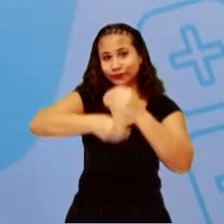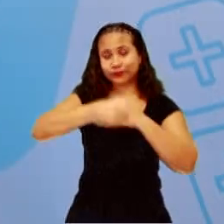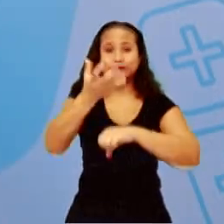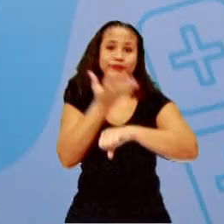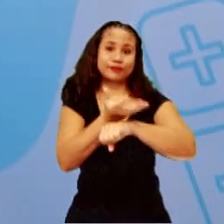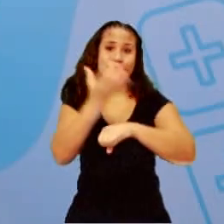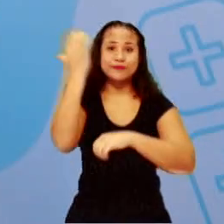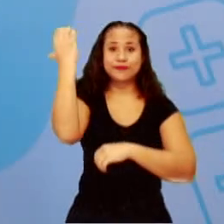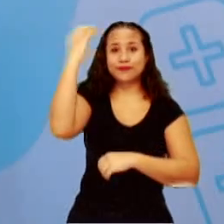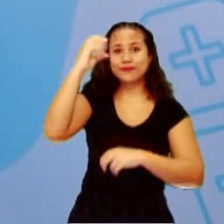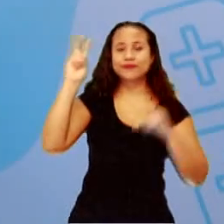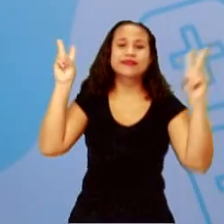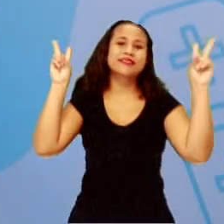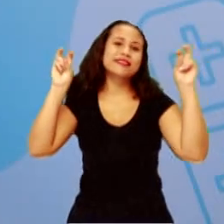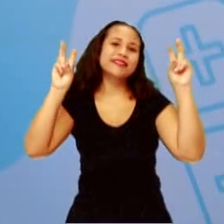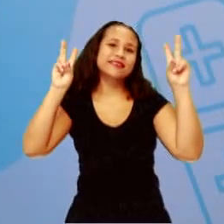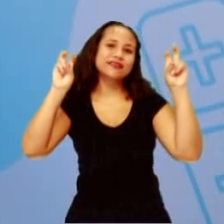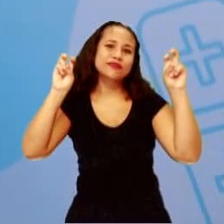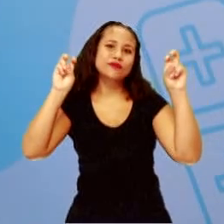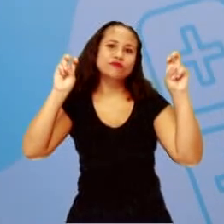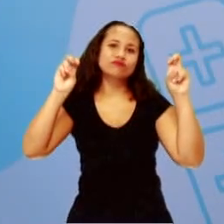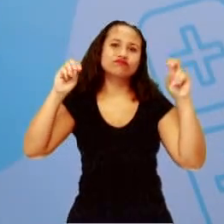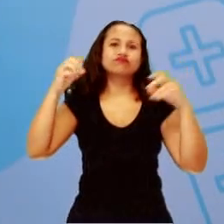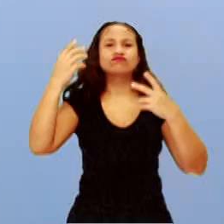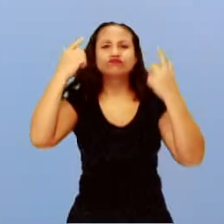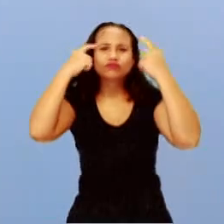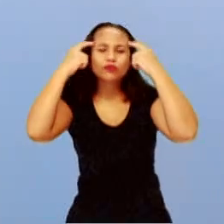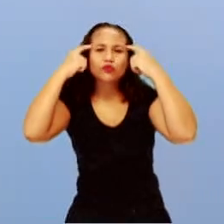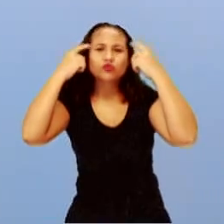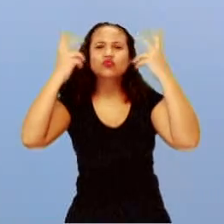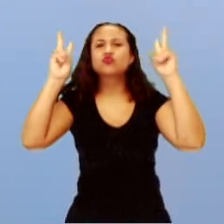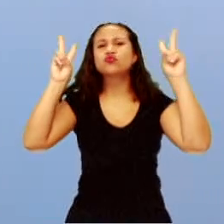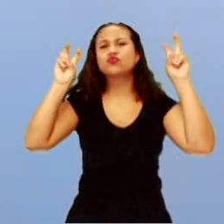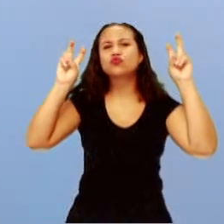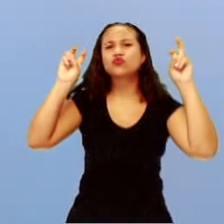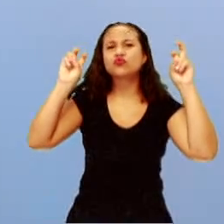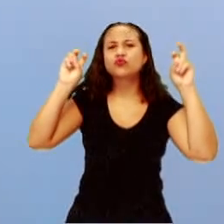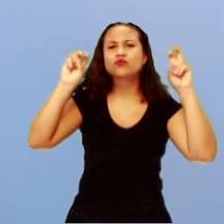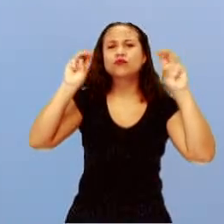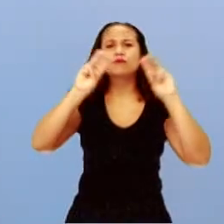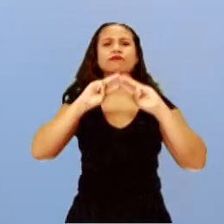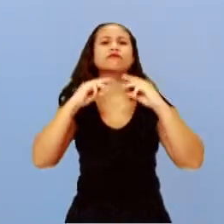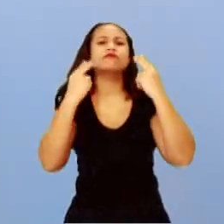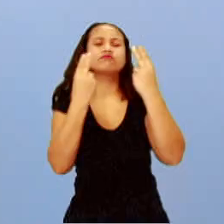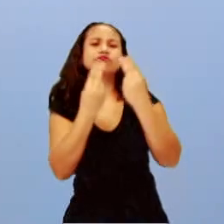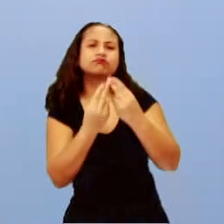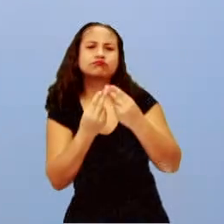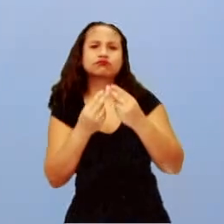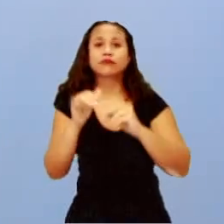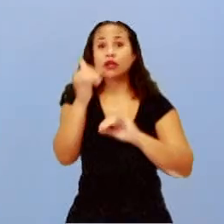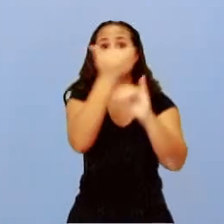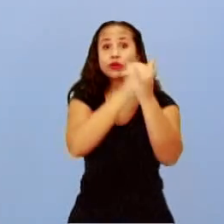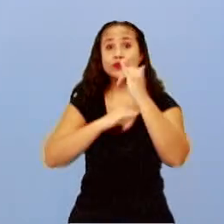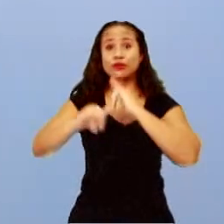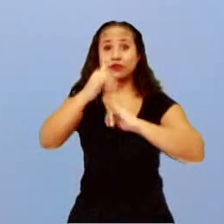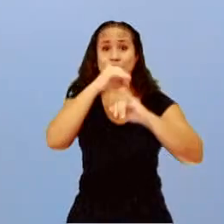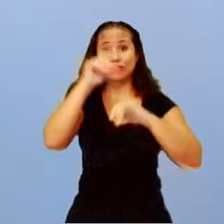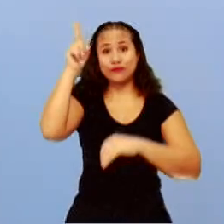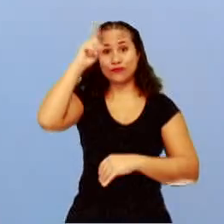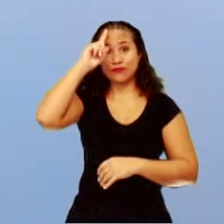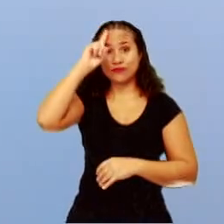ciências com o tema Noções de Matéria e Energia no Nosso Cotidiano. Vamos para mais uma aula? Vamos